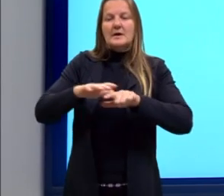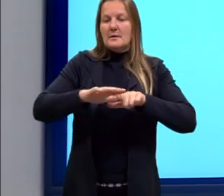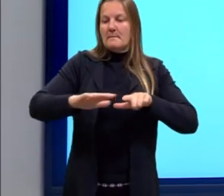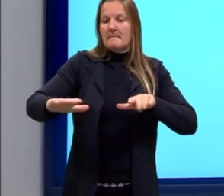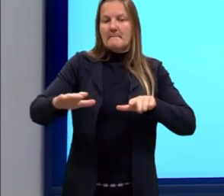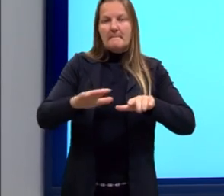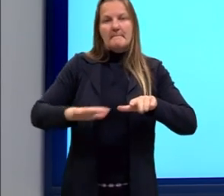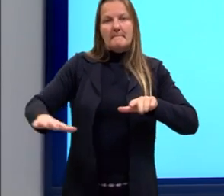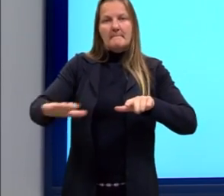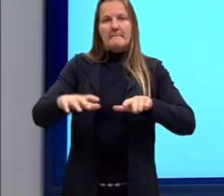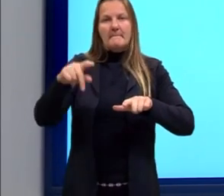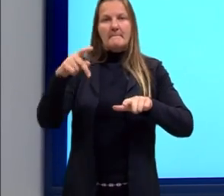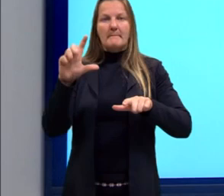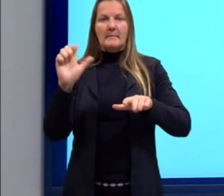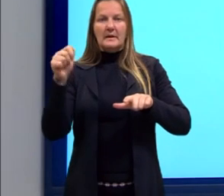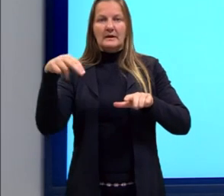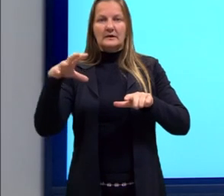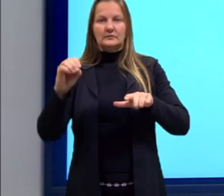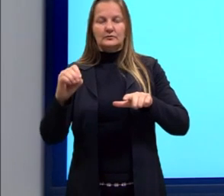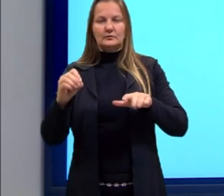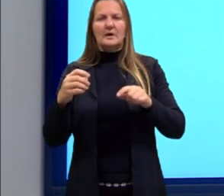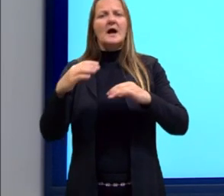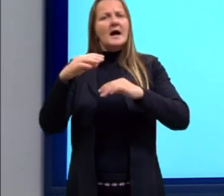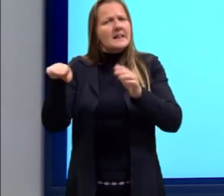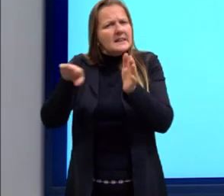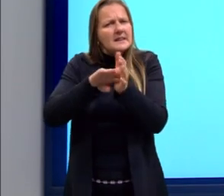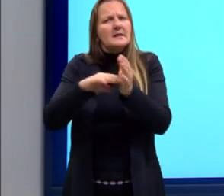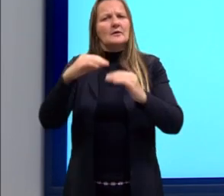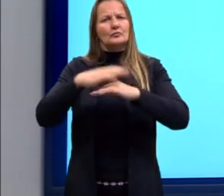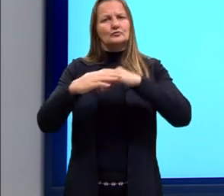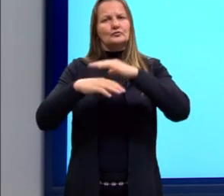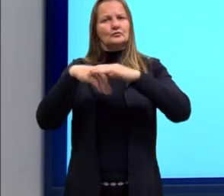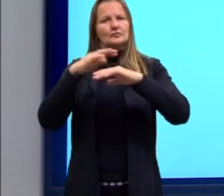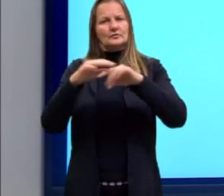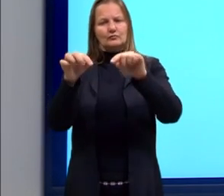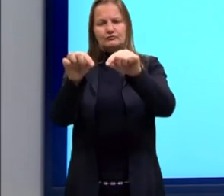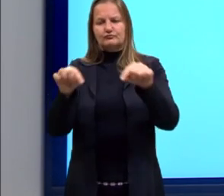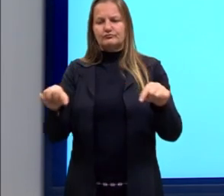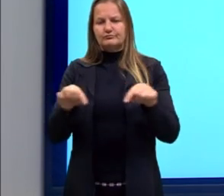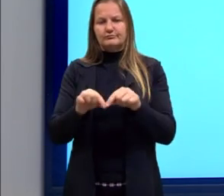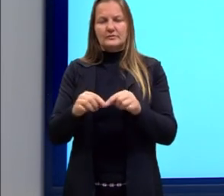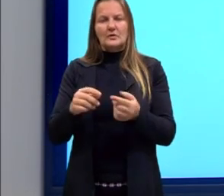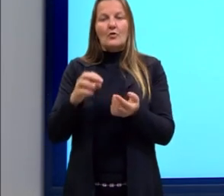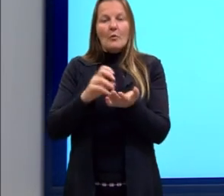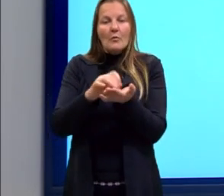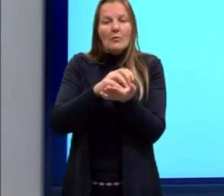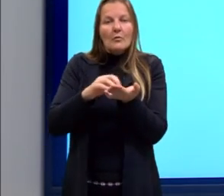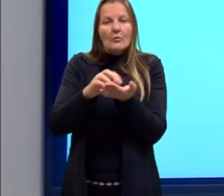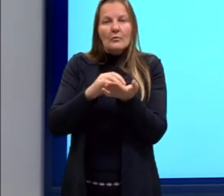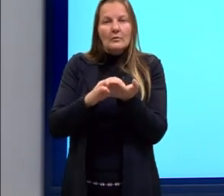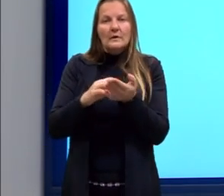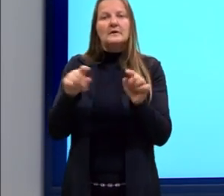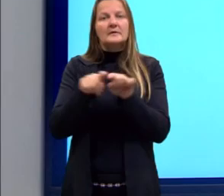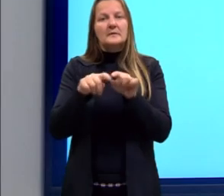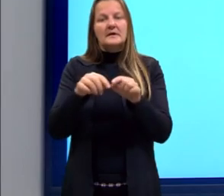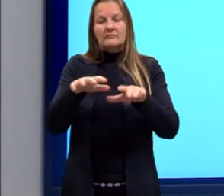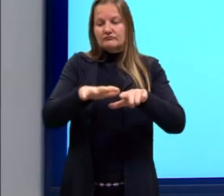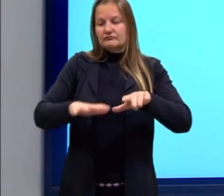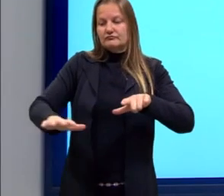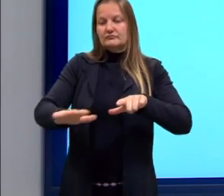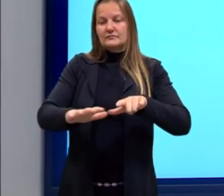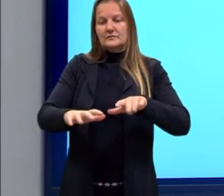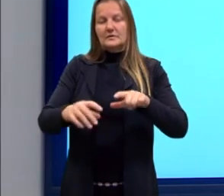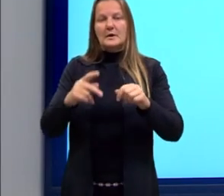com base neles desenvolvendo-se até a construção das figu Oi Ana como cálculo de suas respectivas áreas